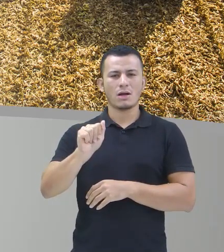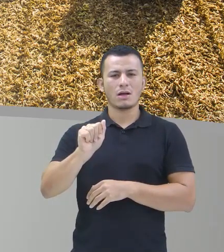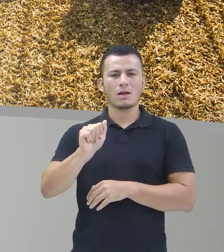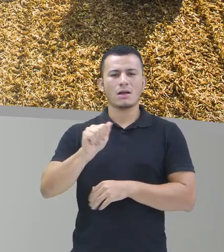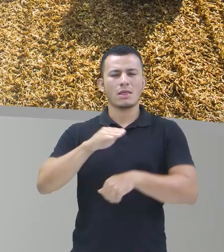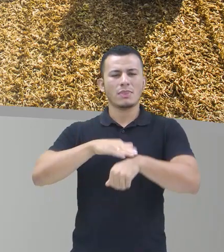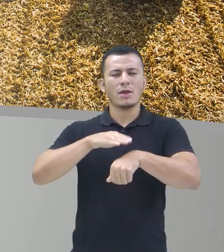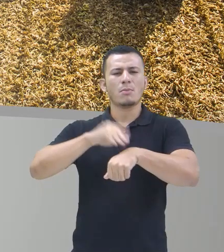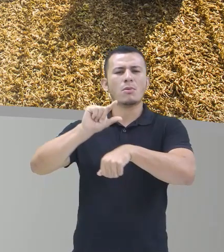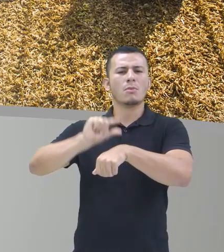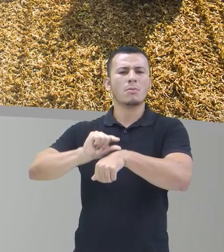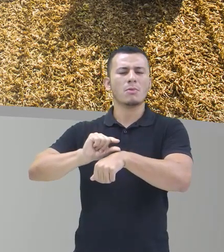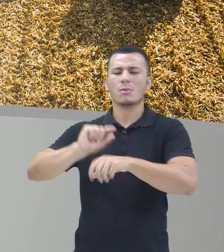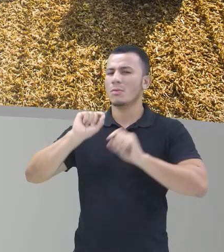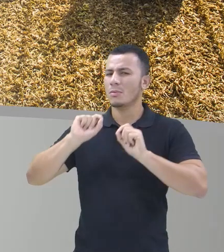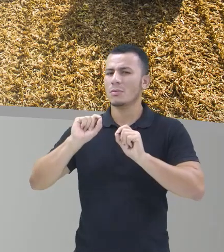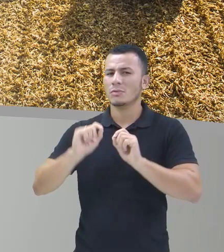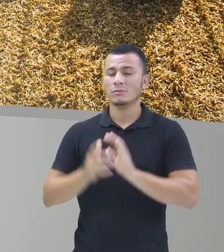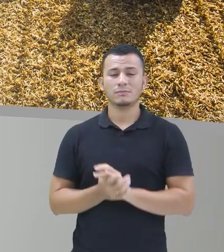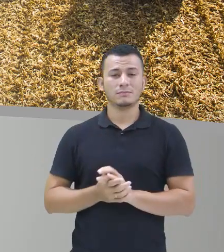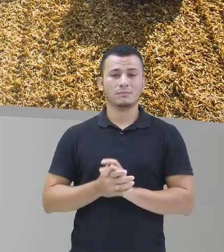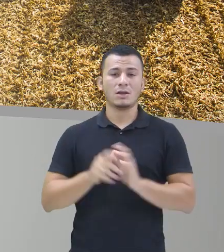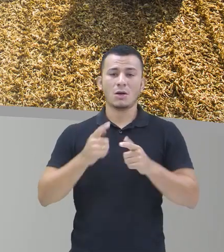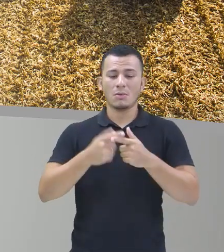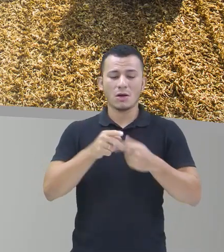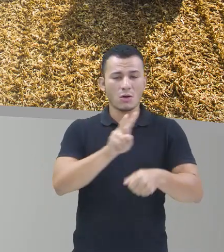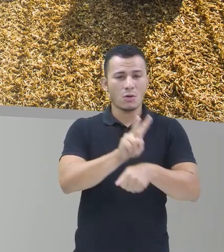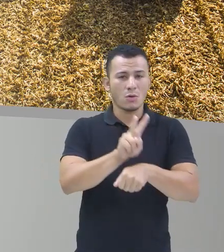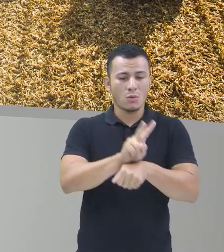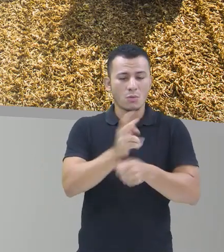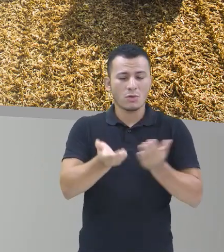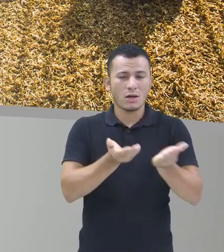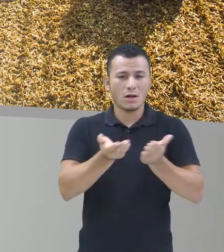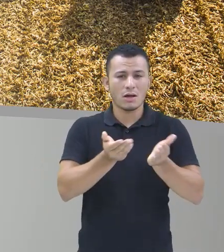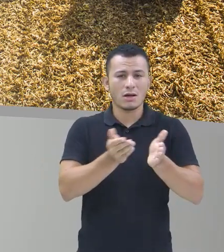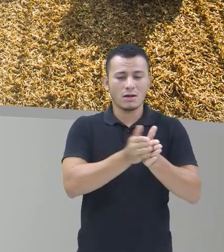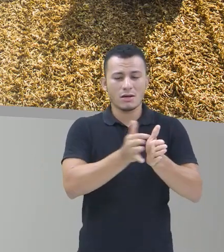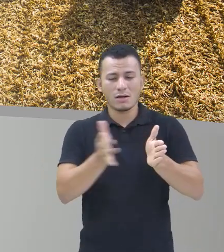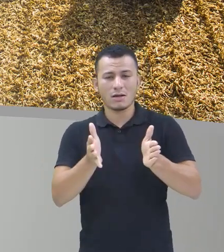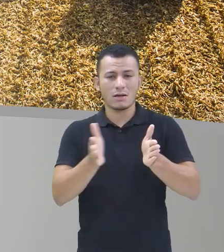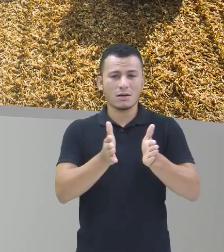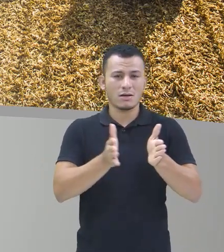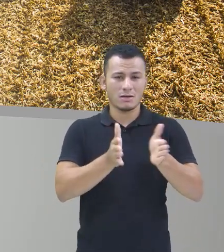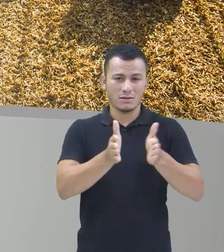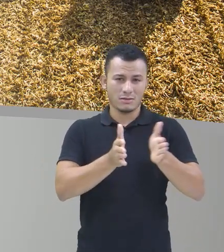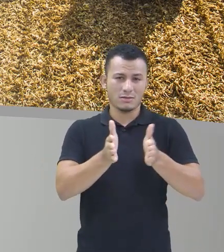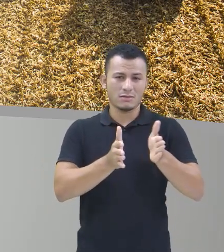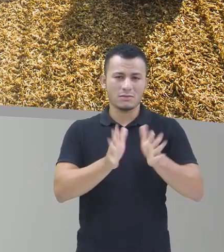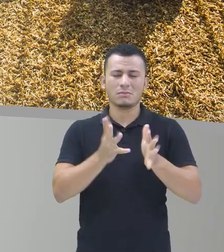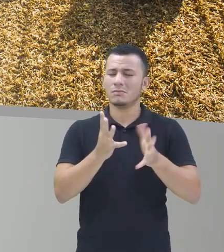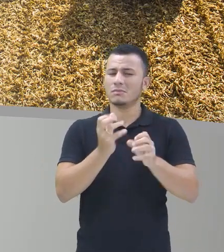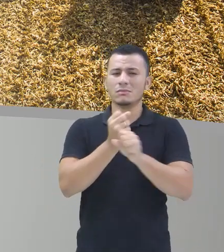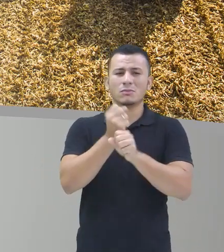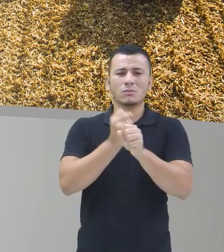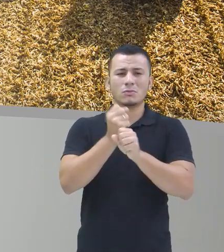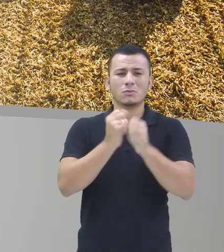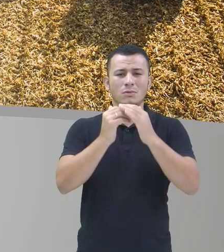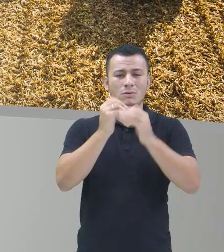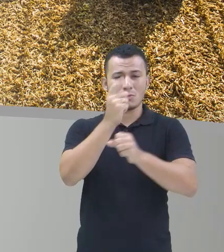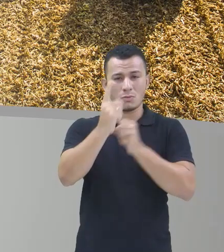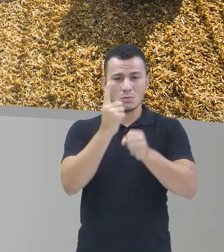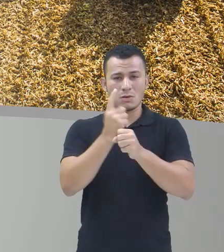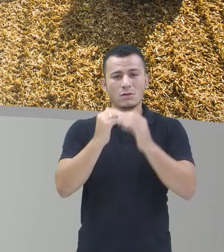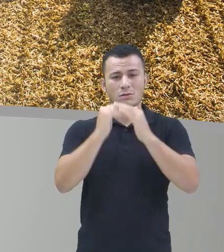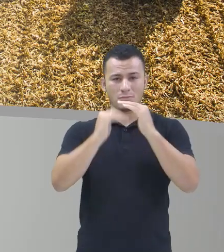As lavouras temporárias são marcadas pelo cultivo de curta duração, em geral, menos de um ano,